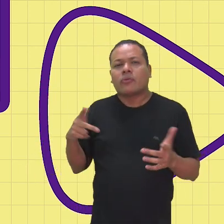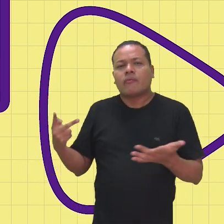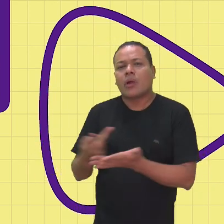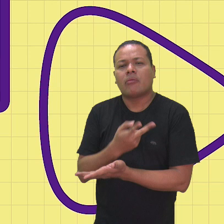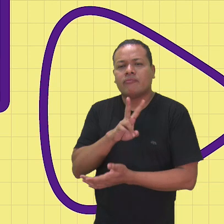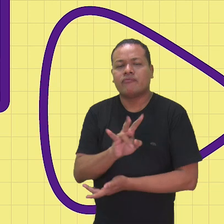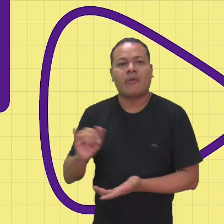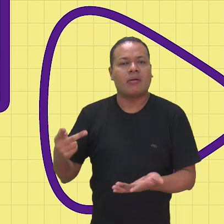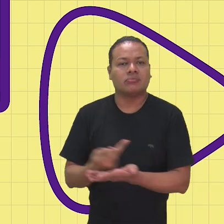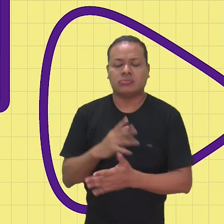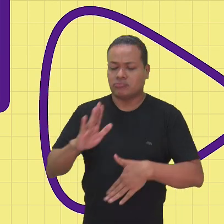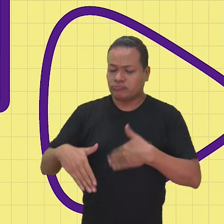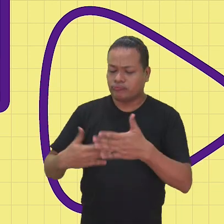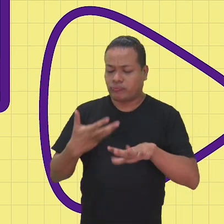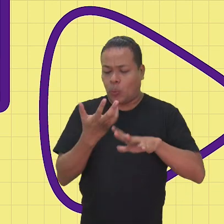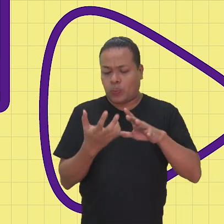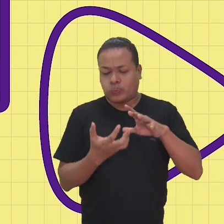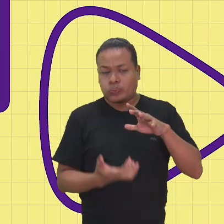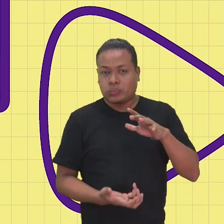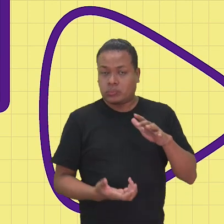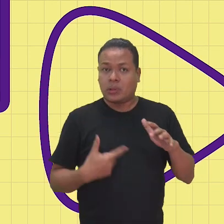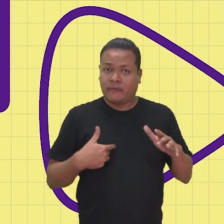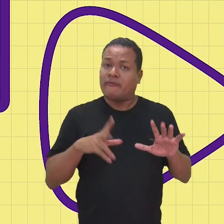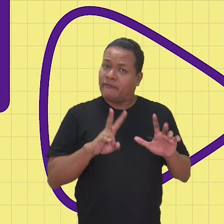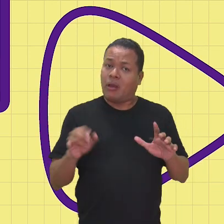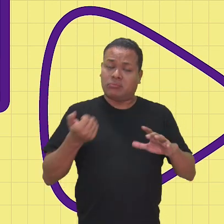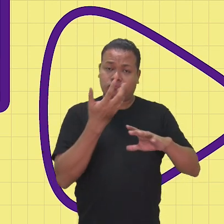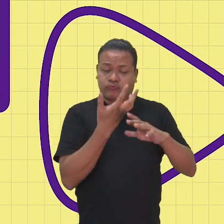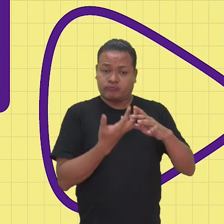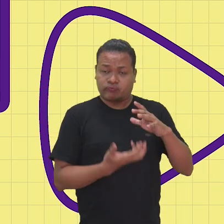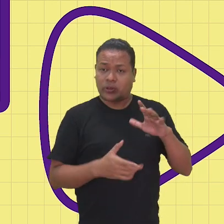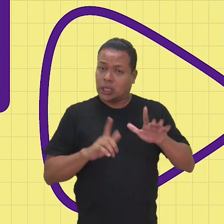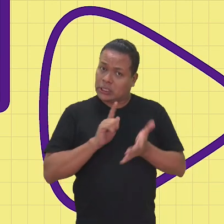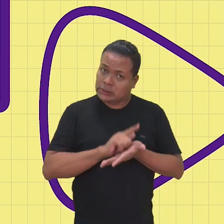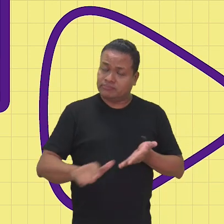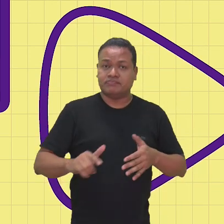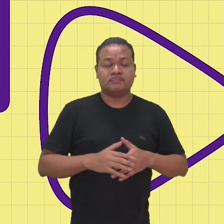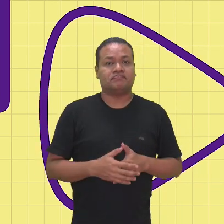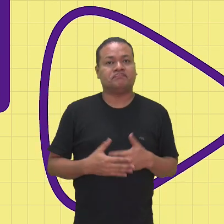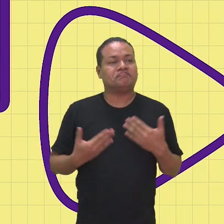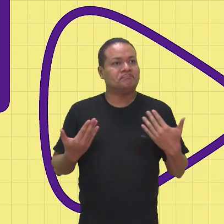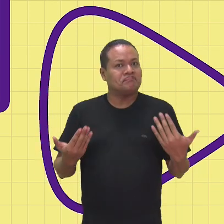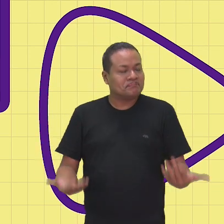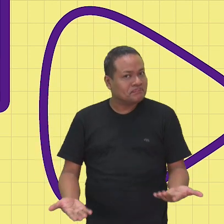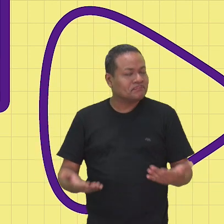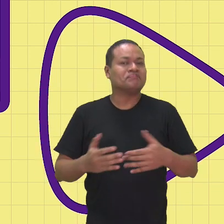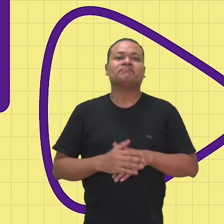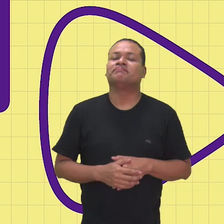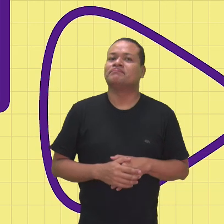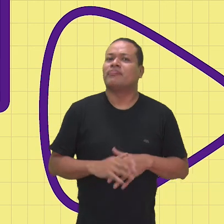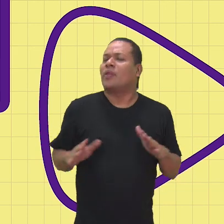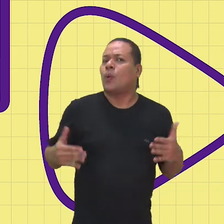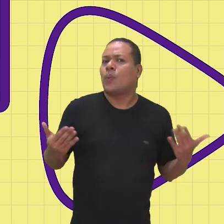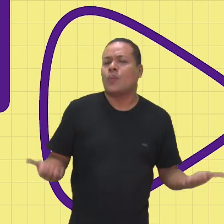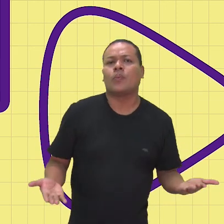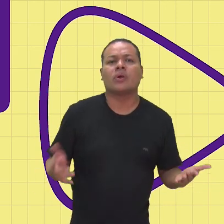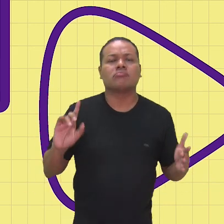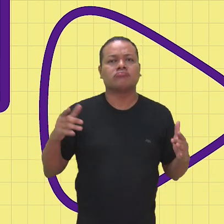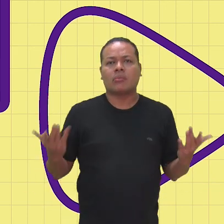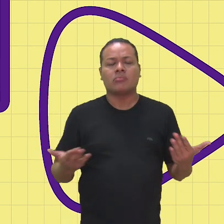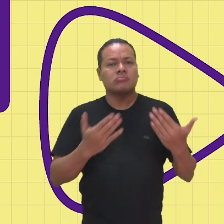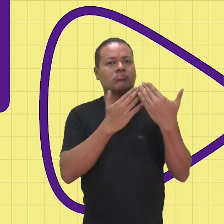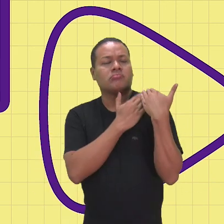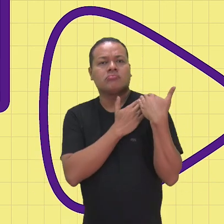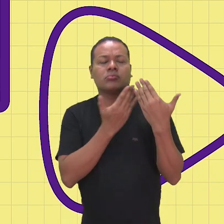nossa água que vai para o subterrâneo. Vai ser filtrada, vai ficar limpinha, tá bom? Então, olha só, pessoal, quais são essas funções? A gente